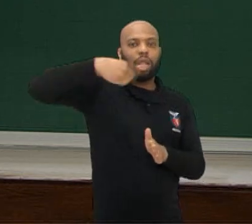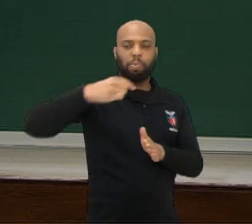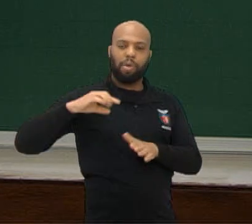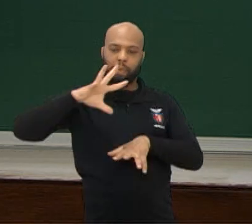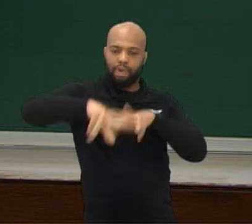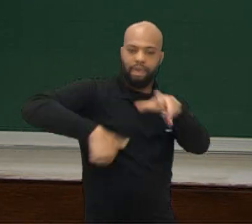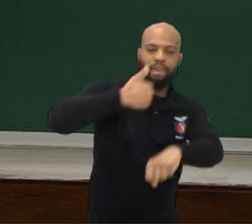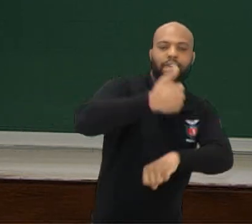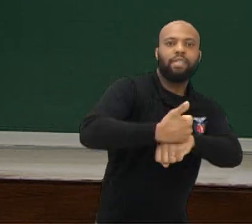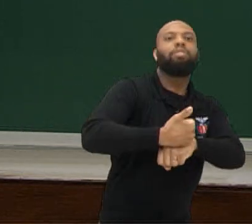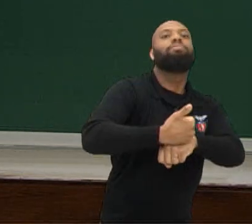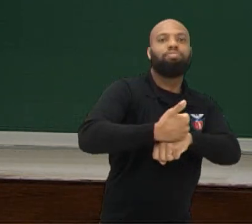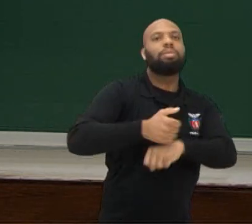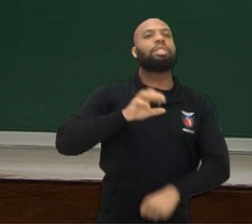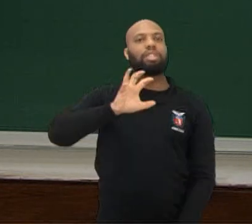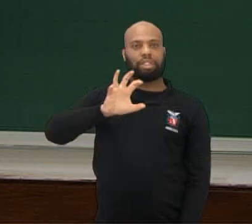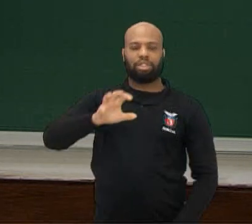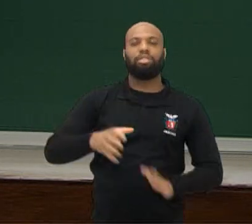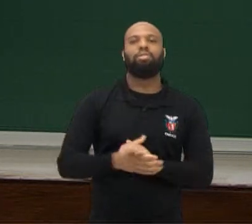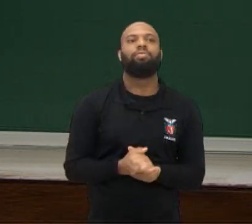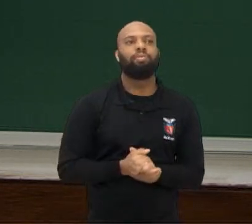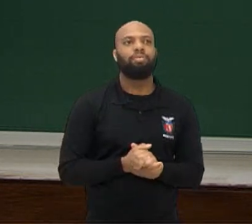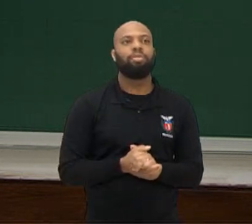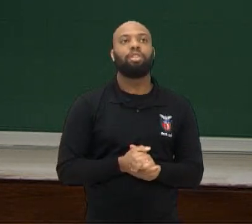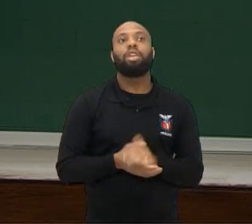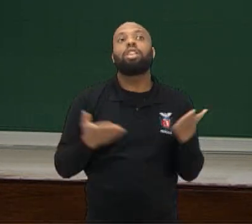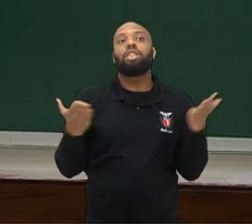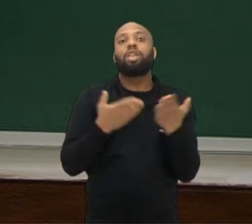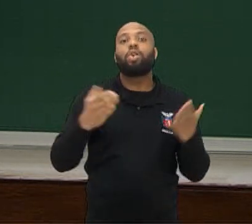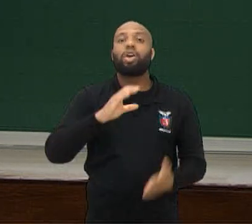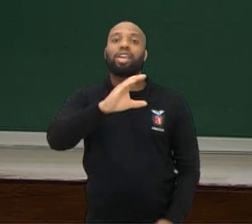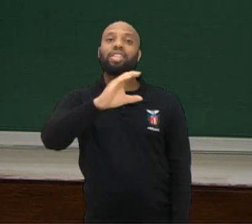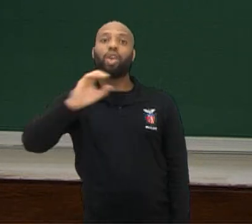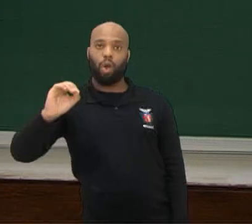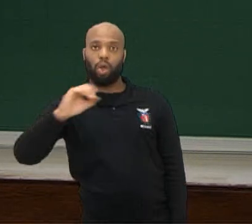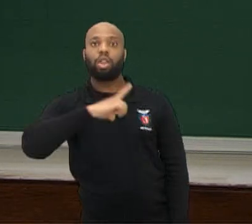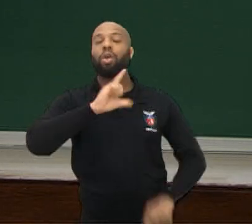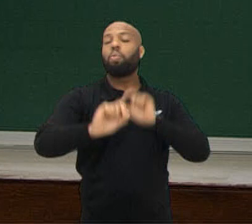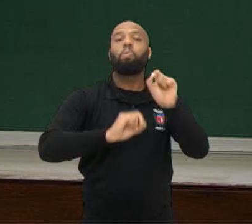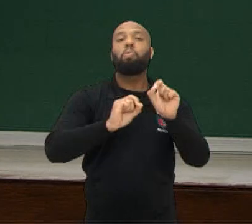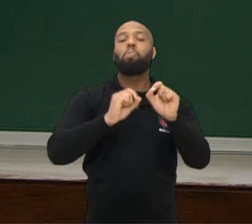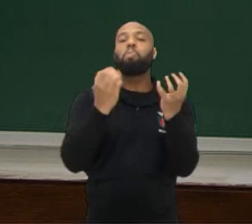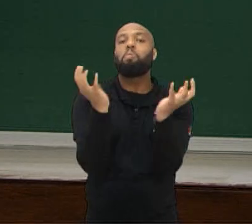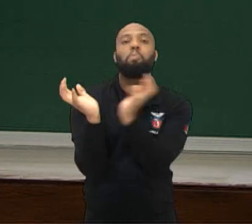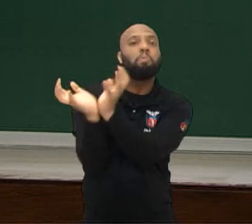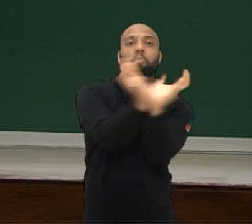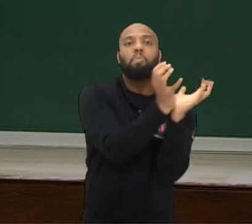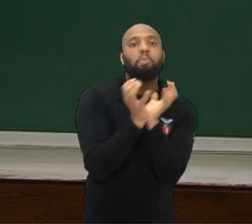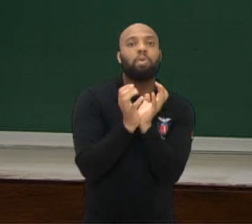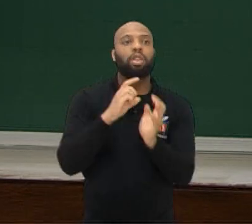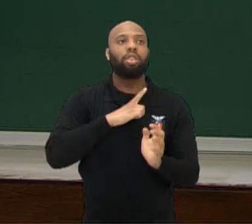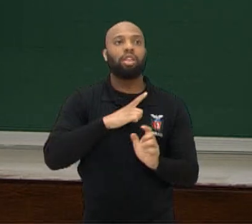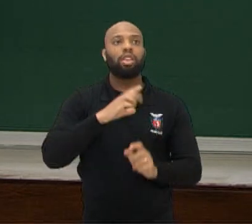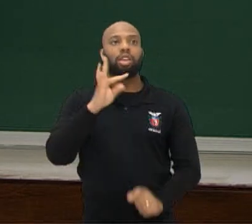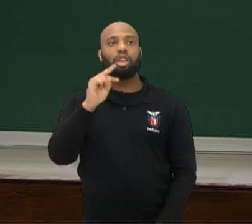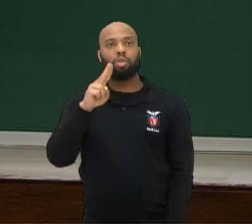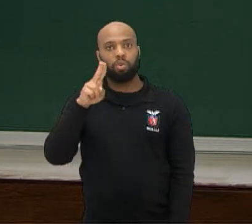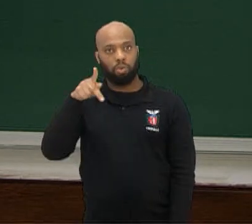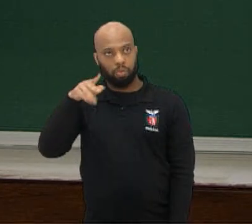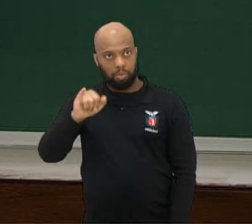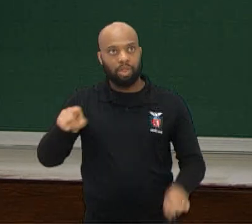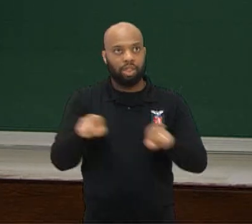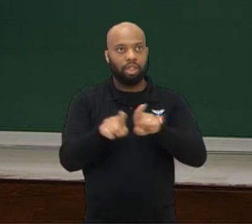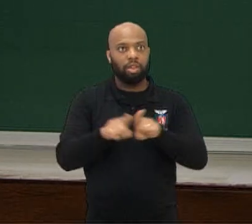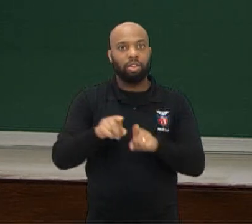a relação ali, certo? E aí, na região centro-oeste, nós vamos ter que grupos? Então tá lá, Tupi-Guarani,